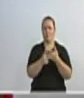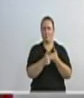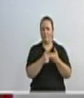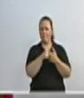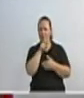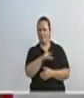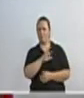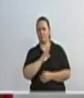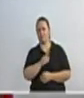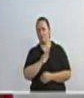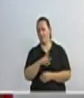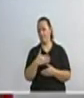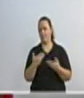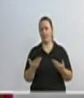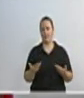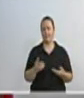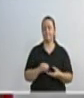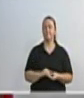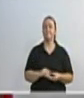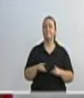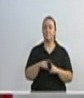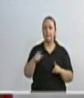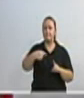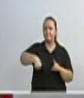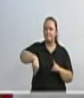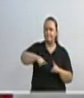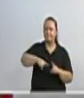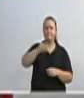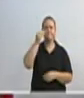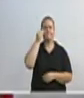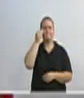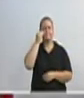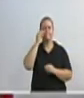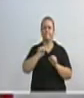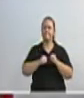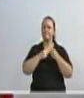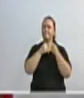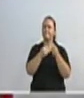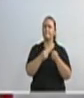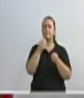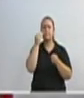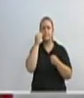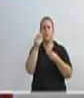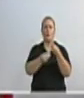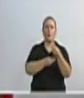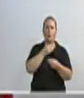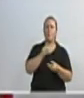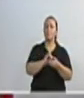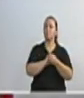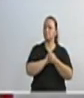que pensar e buscar, né? E parabéns à Câmara de Blumenau por essa